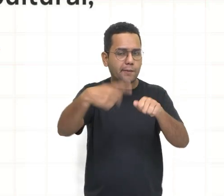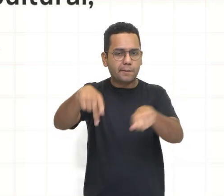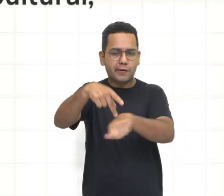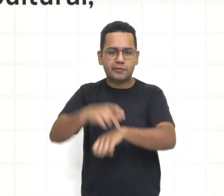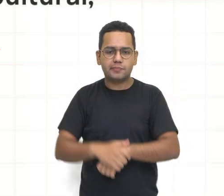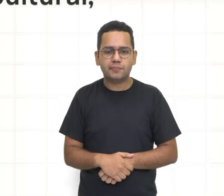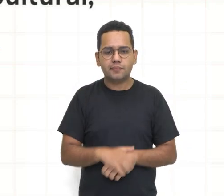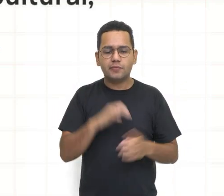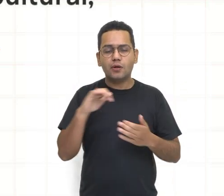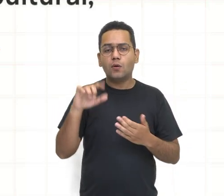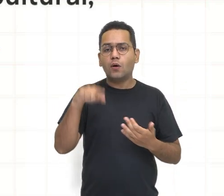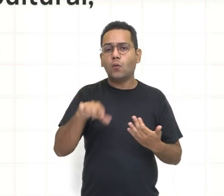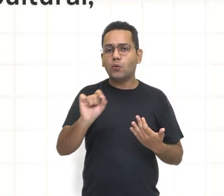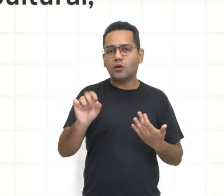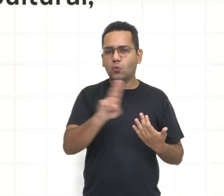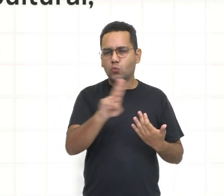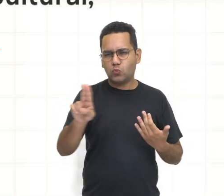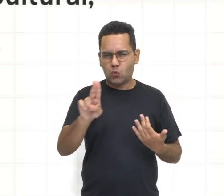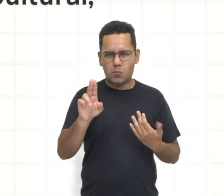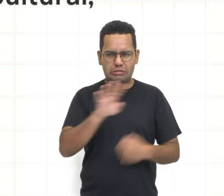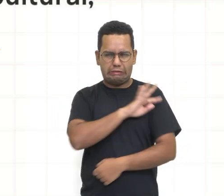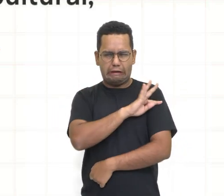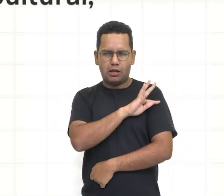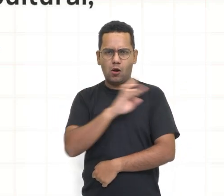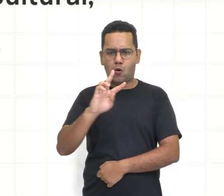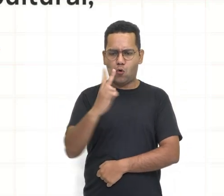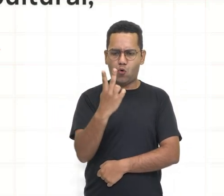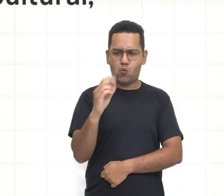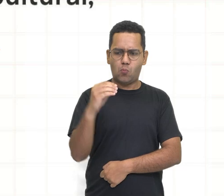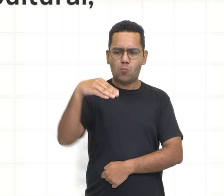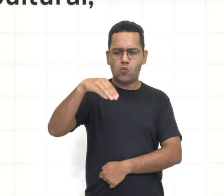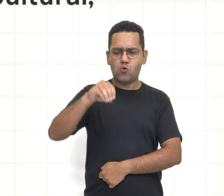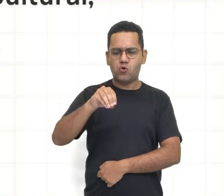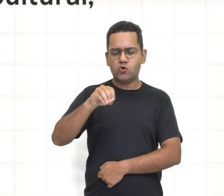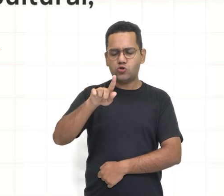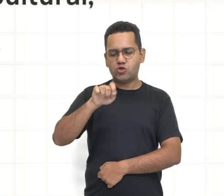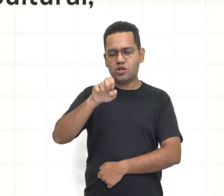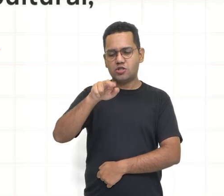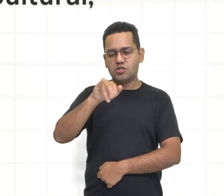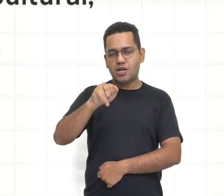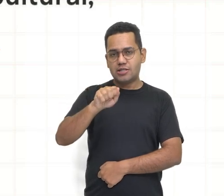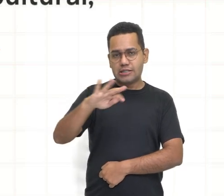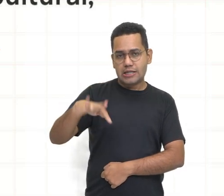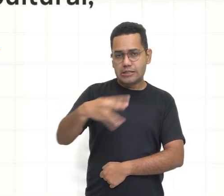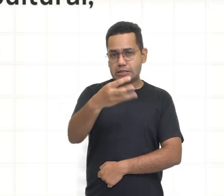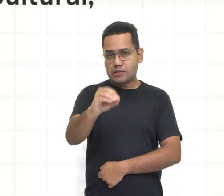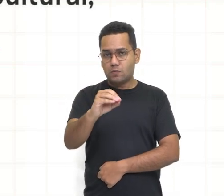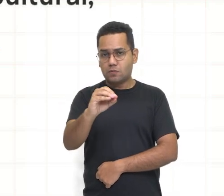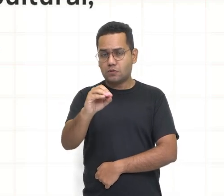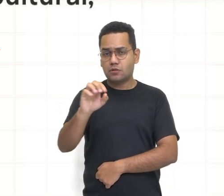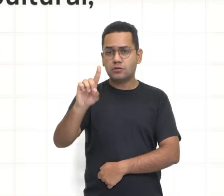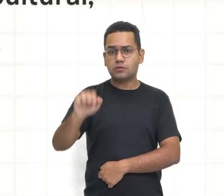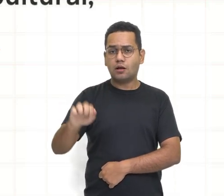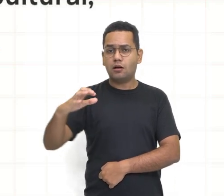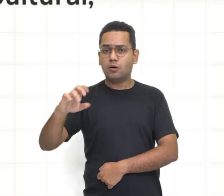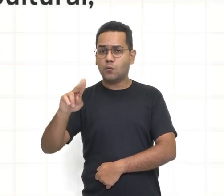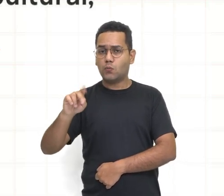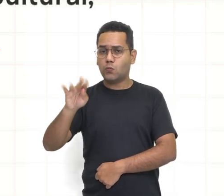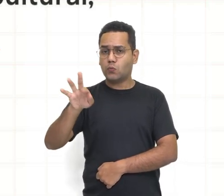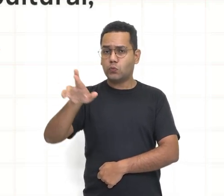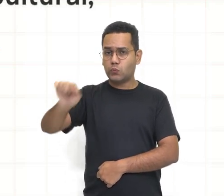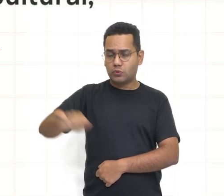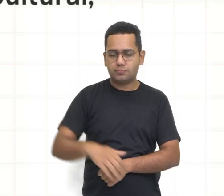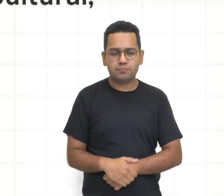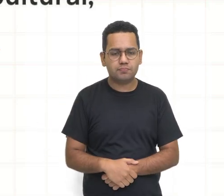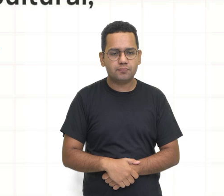de homogeneização da cultura, certo? E nesse contexto de questão de impacto cultural, vamos